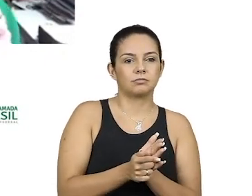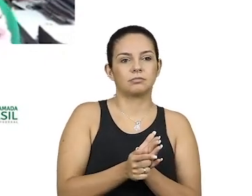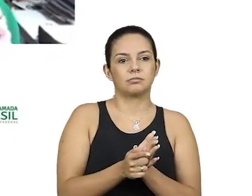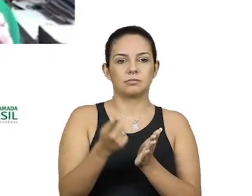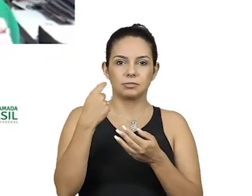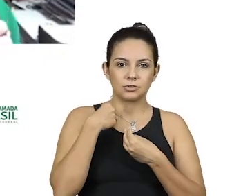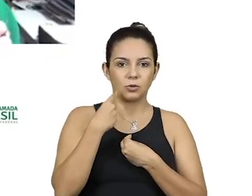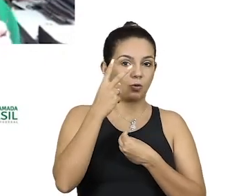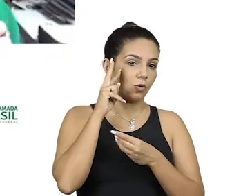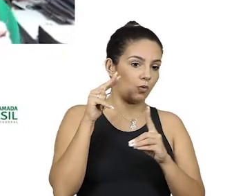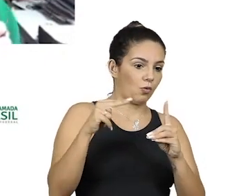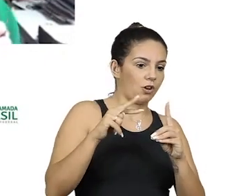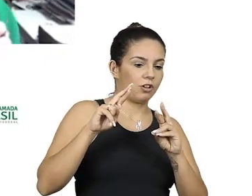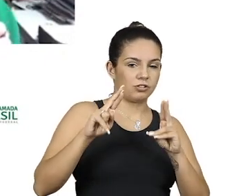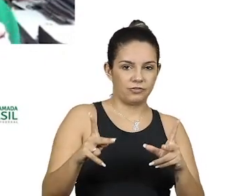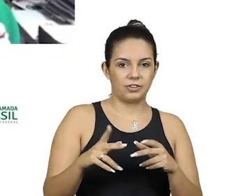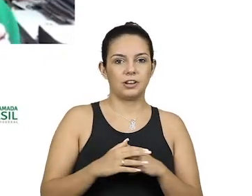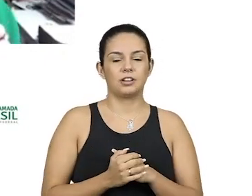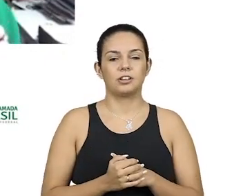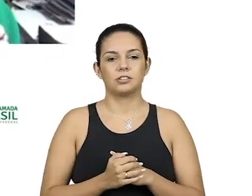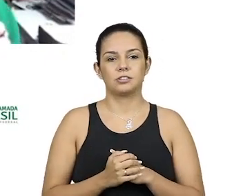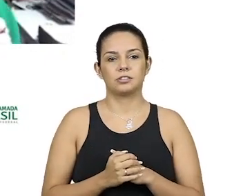um olhar diferente.